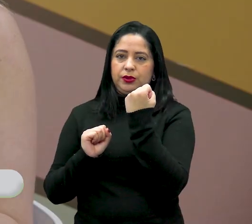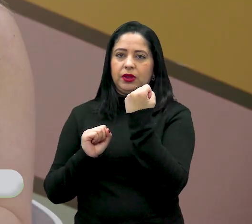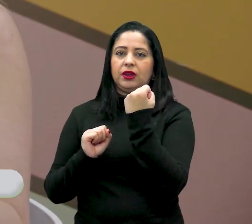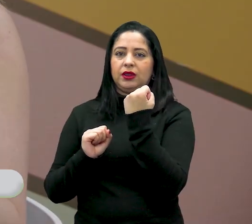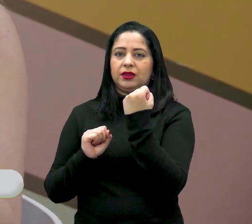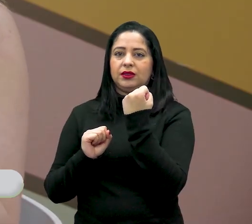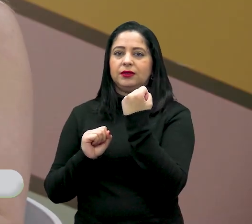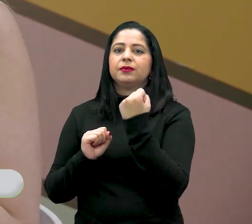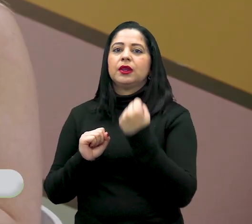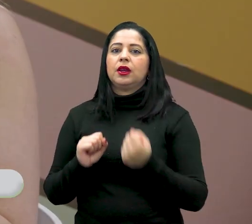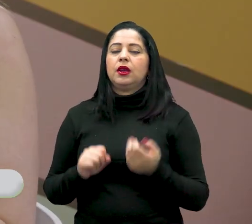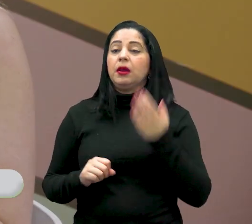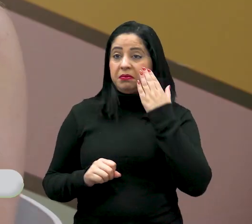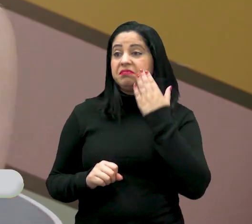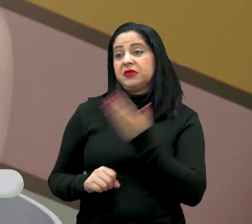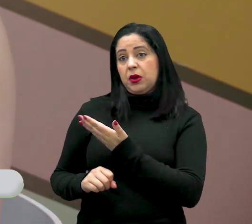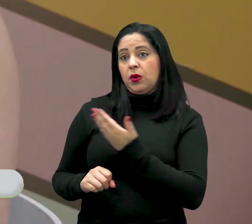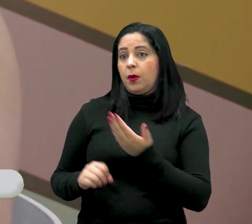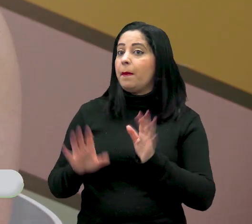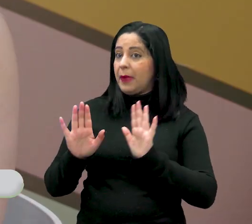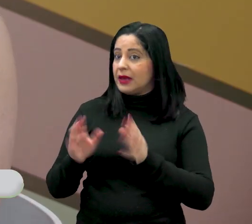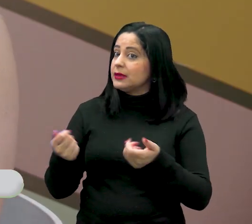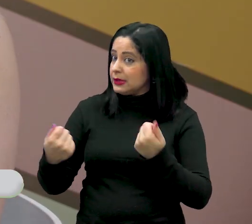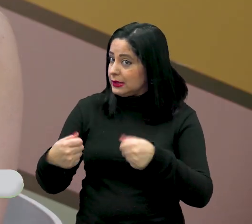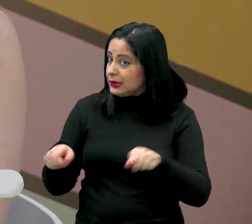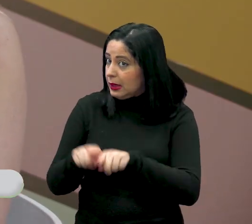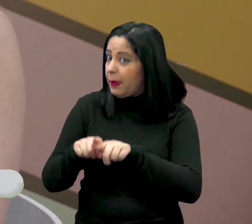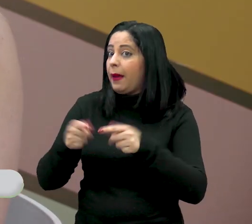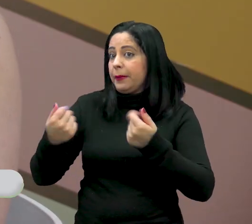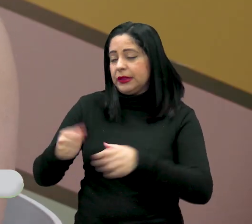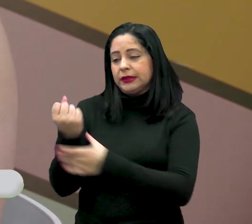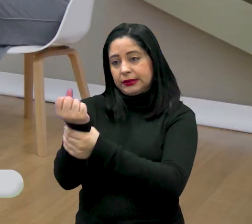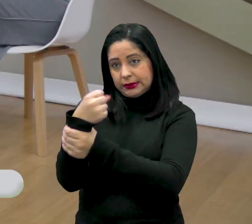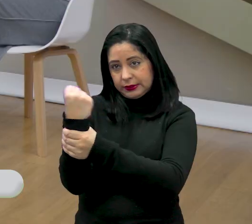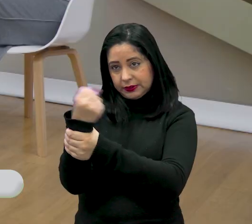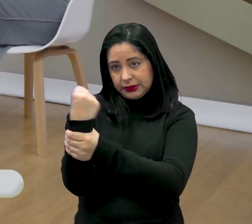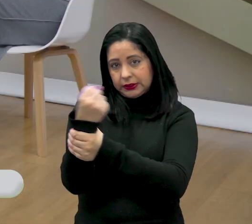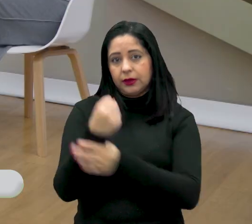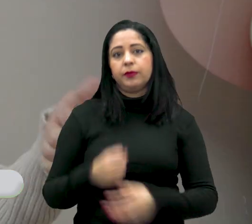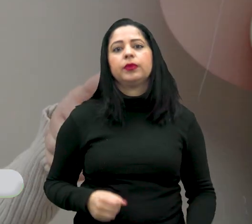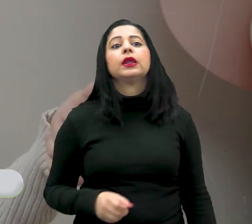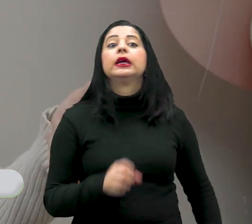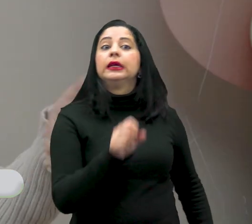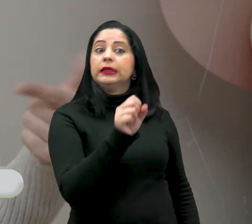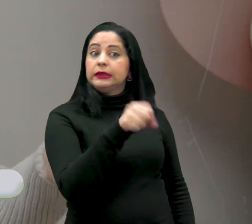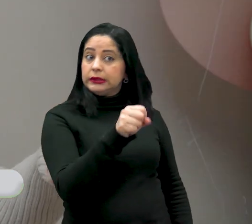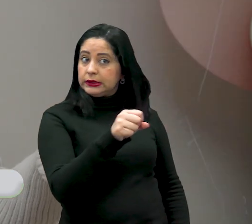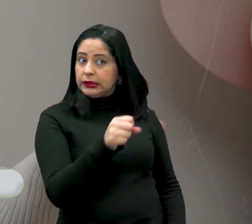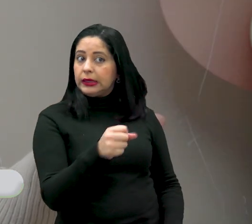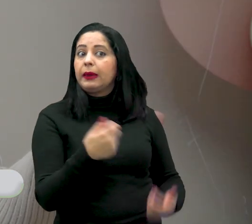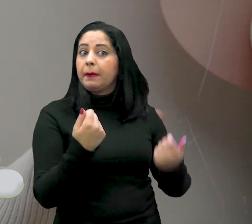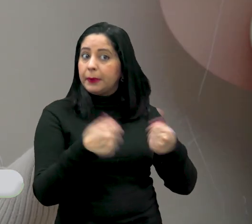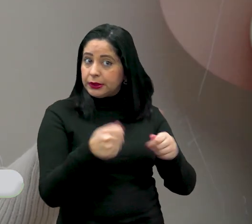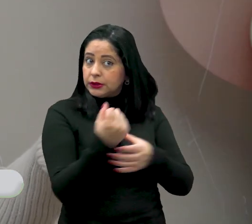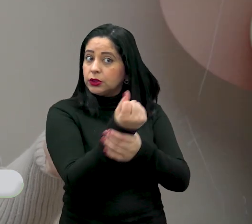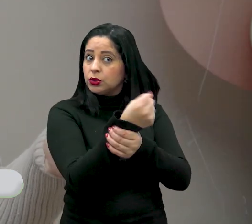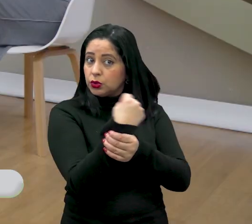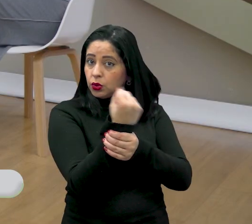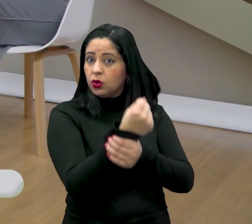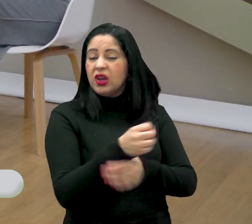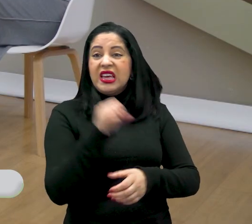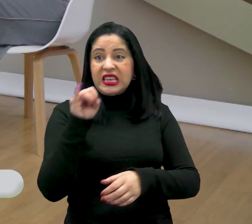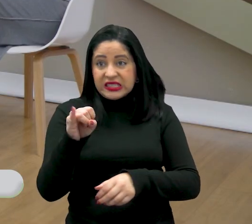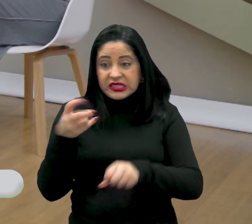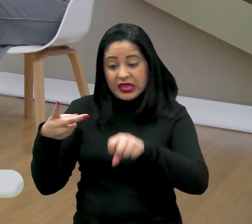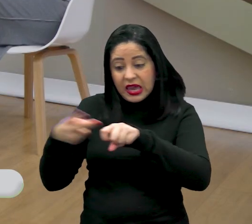a inflamação e reabilitar. No caso dele, a fisioterapia aí foi a grande aliada. Né? E ainda assim precisou da fisioterapia, E mesmo né? que